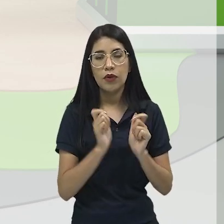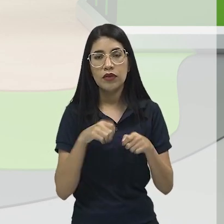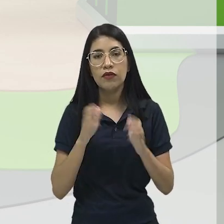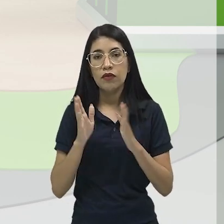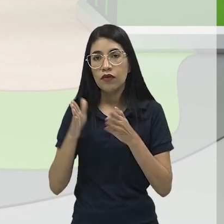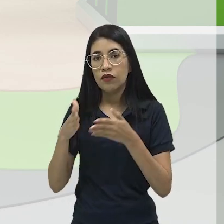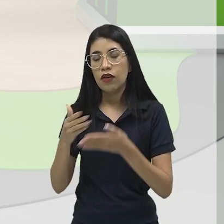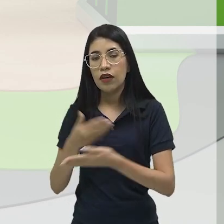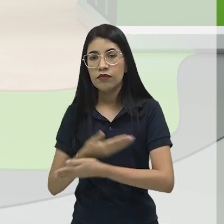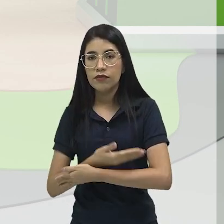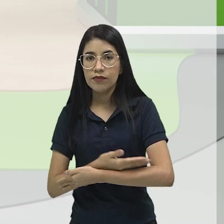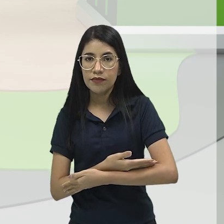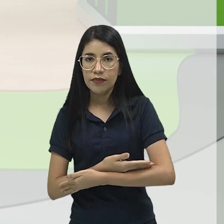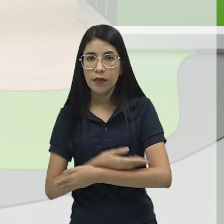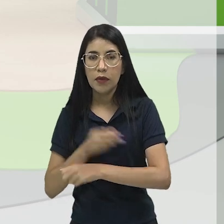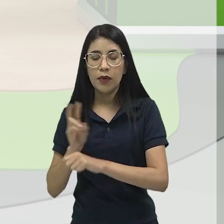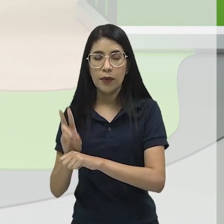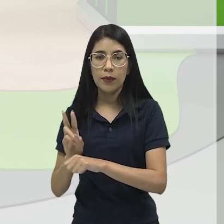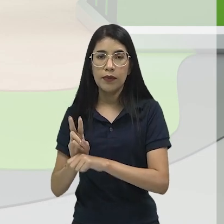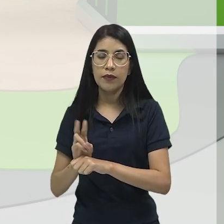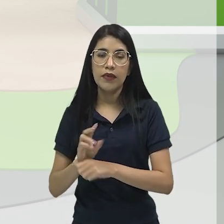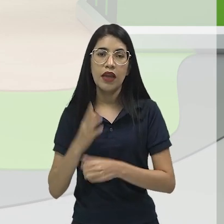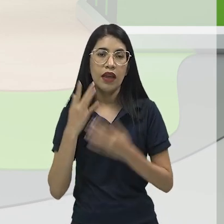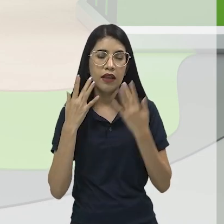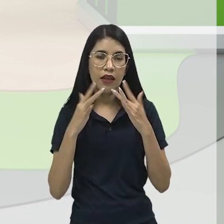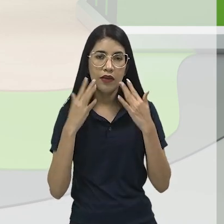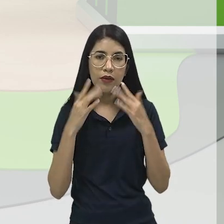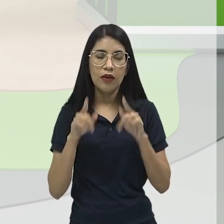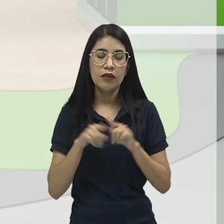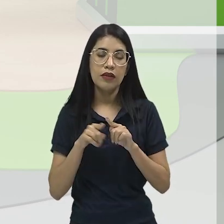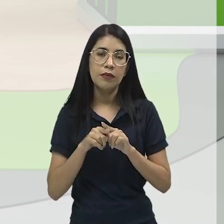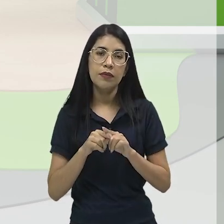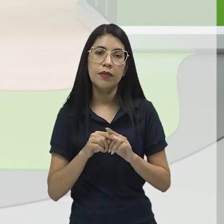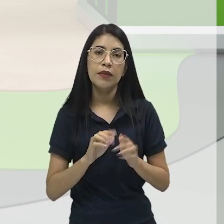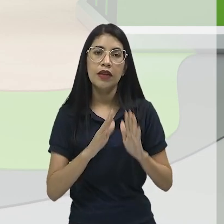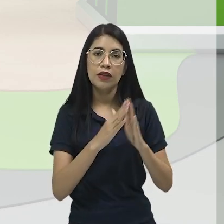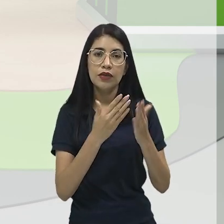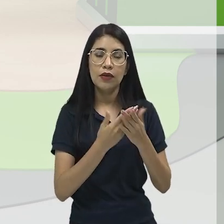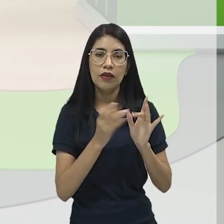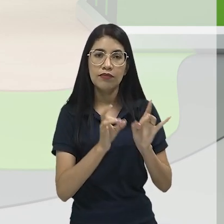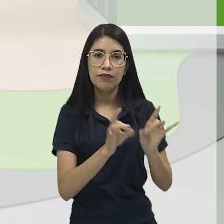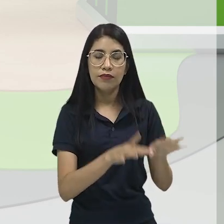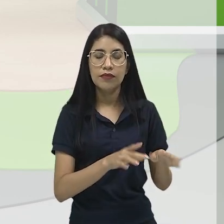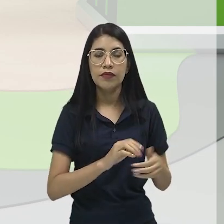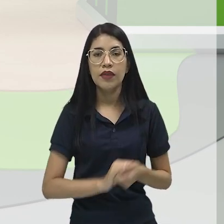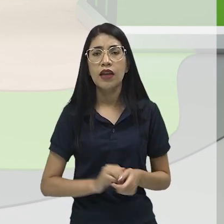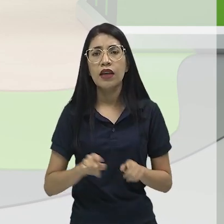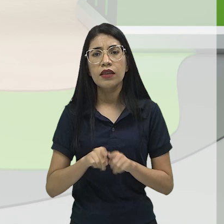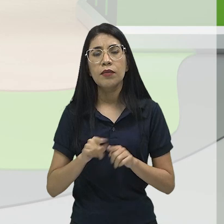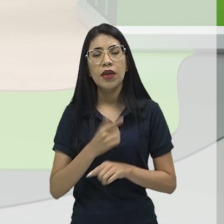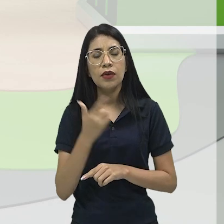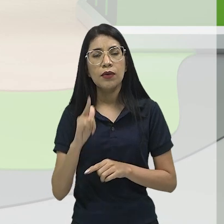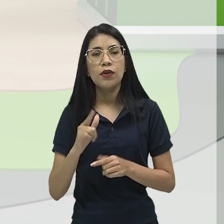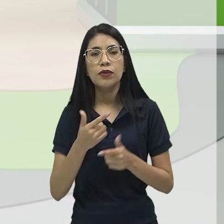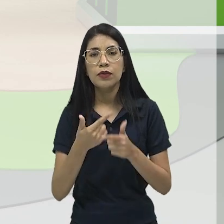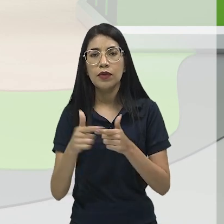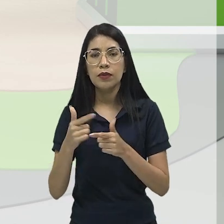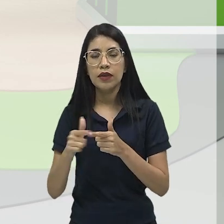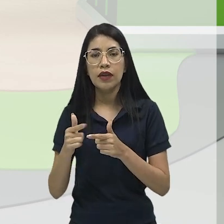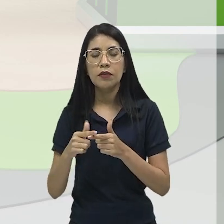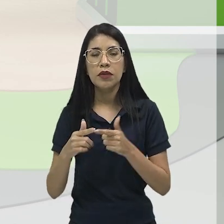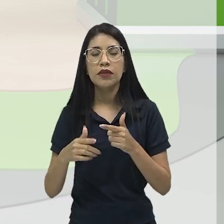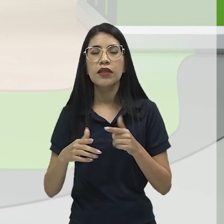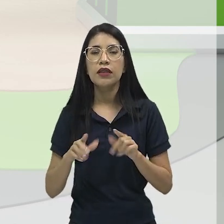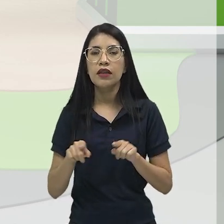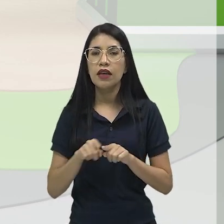ao bebê, o que acontece naturalmente, isso aí é o processo de evasão escolar. Mas também tem outros problemas biológicos para